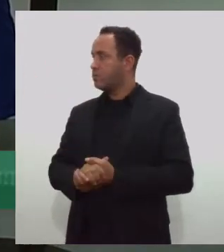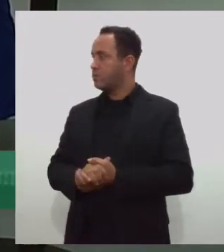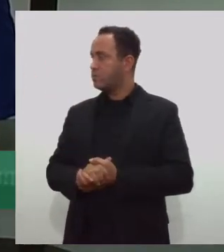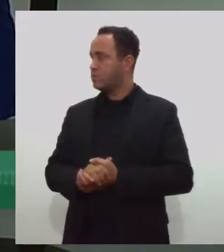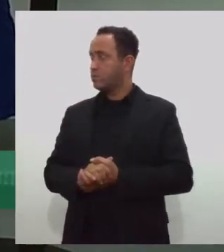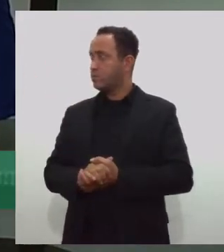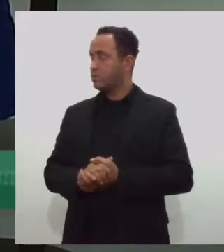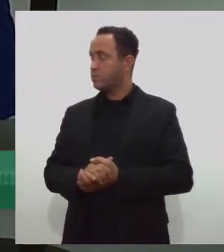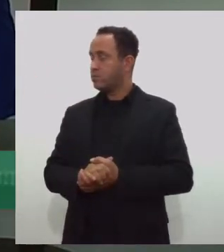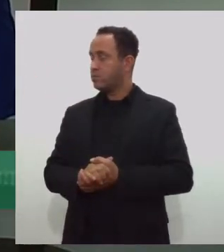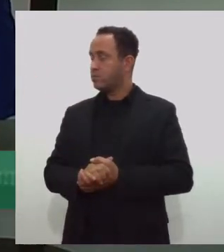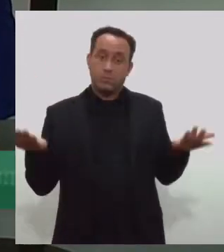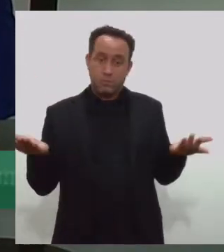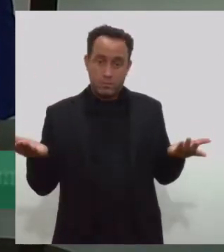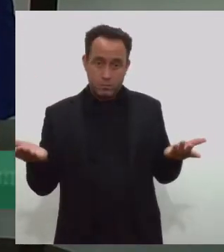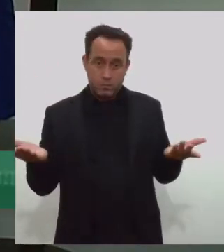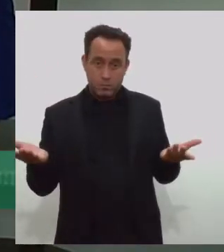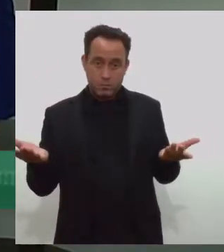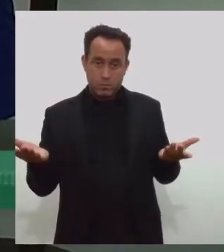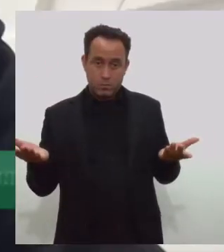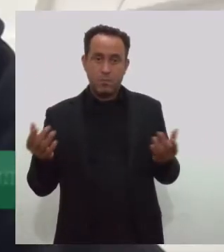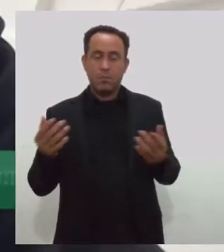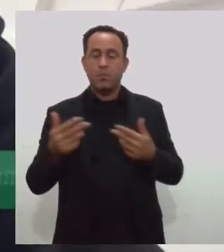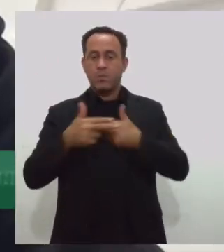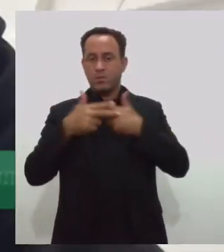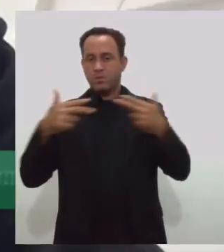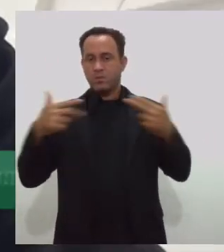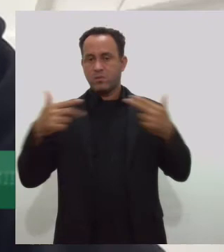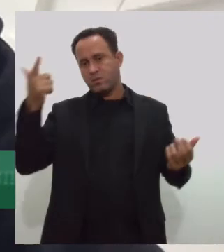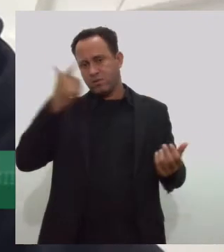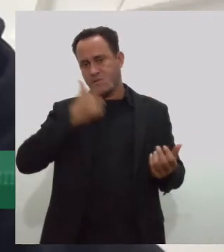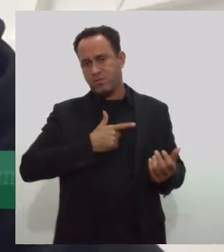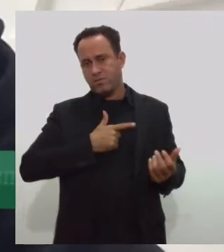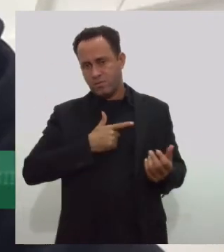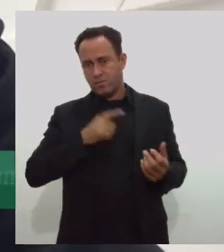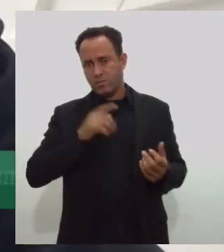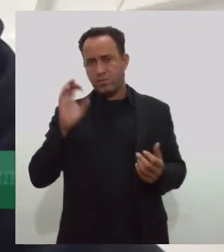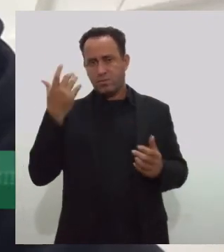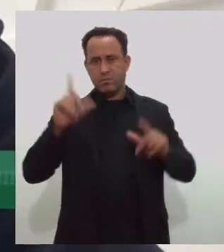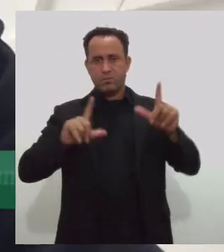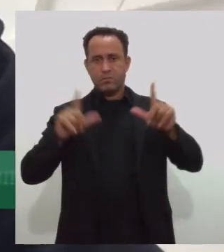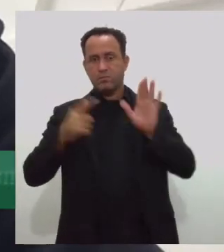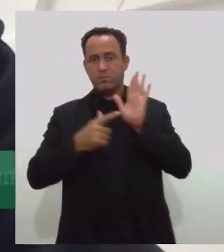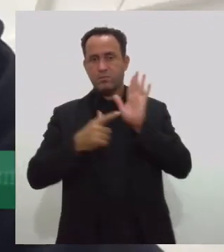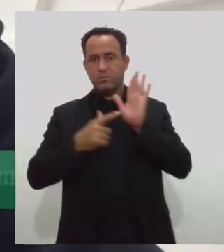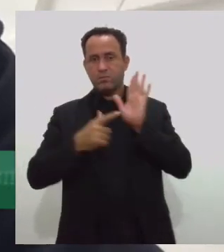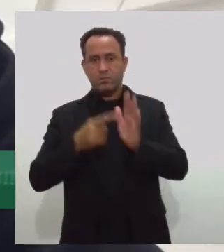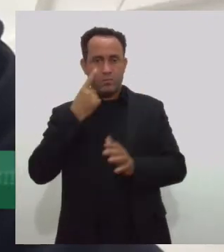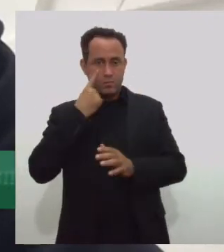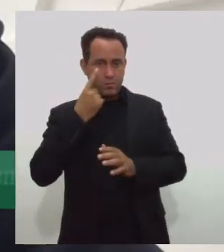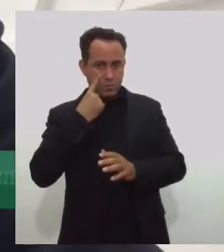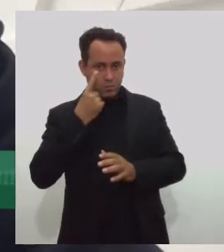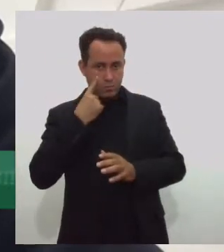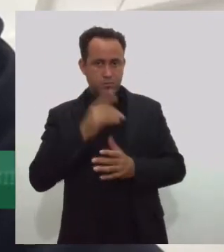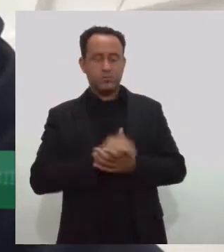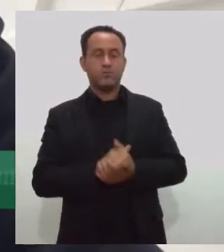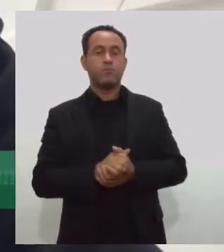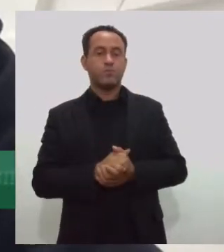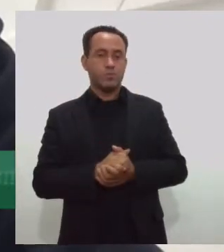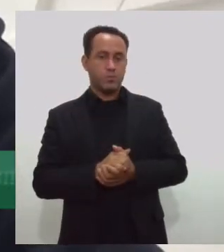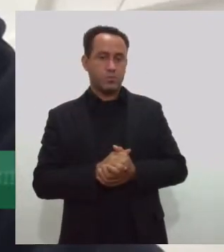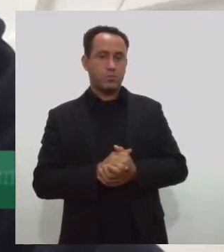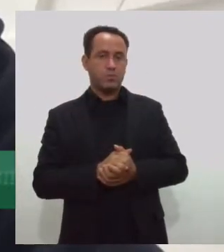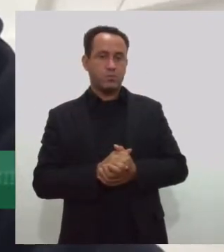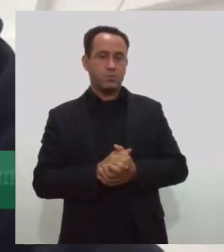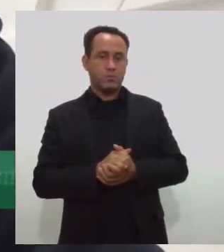Então, muitos escândalos, né, muitos casos já foram objeto de apuração, Clécia,